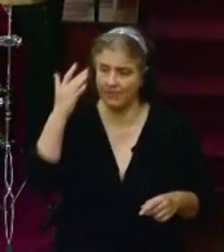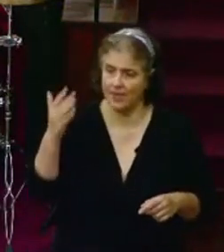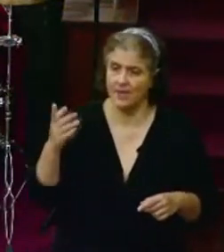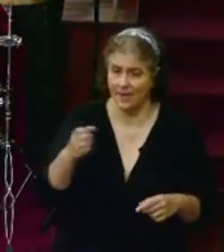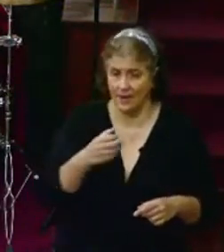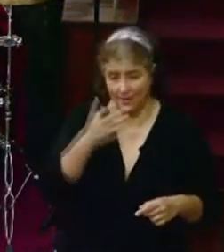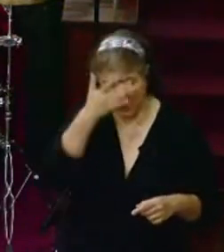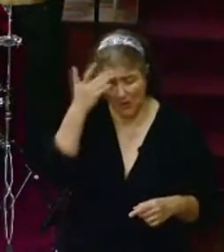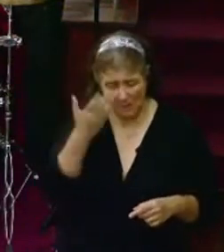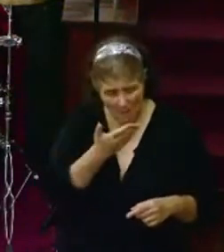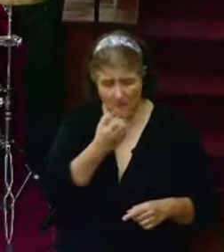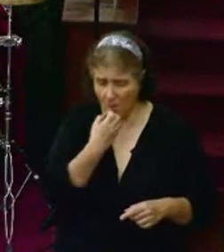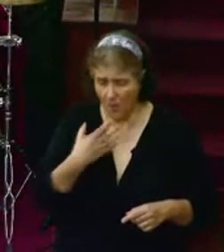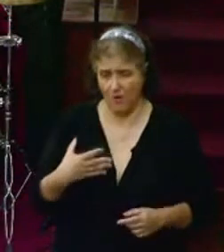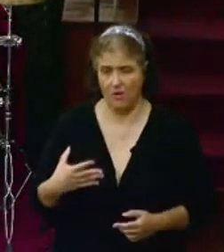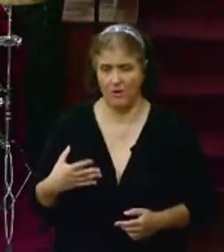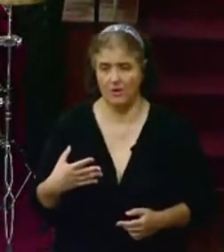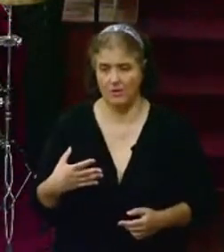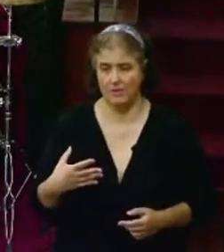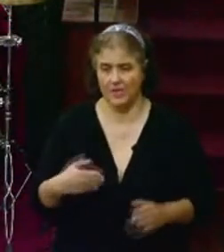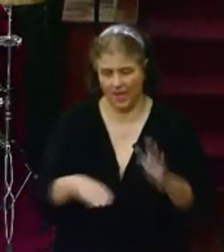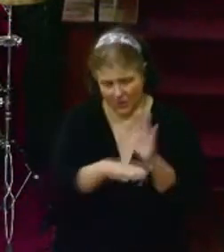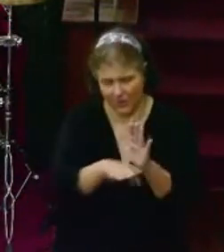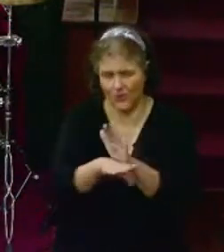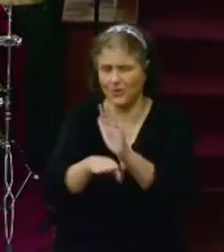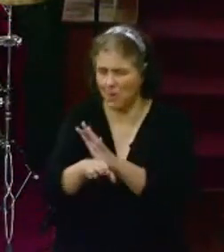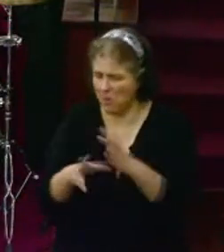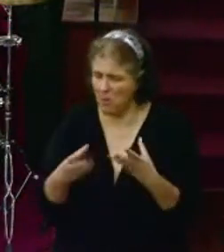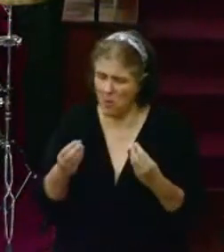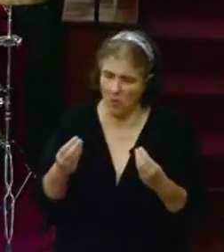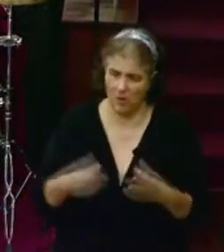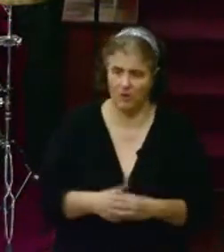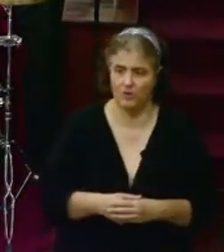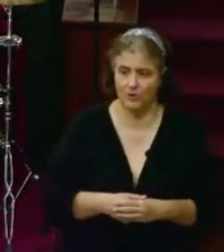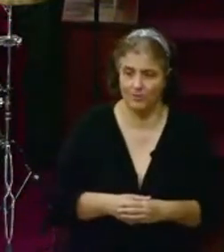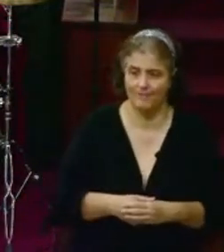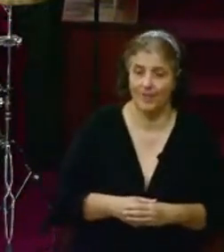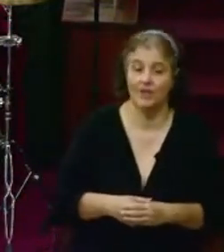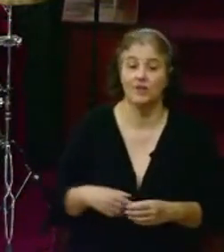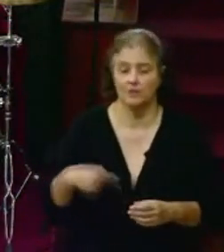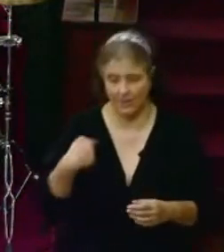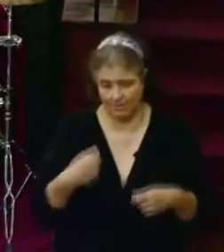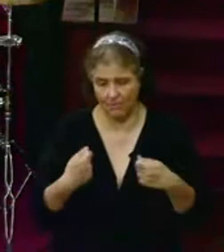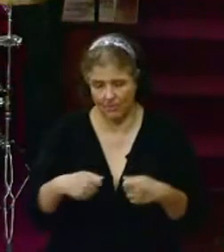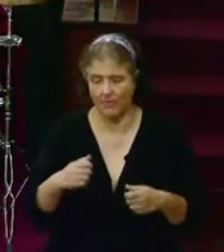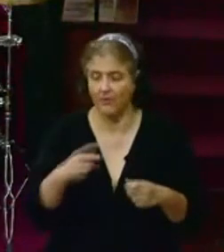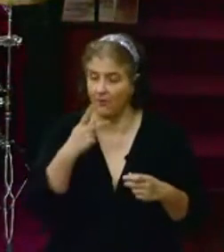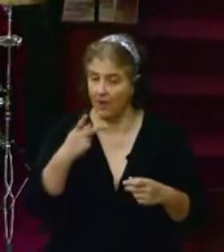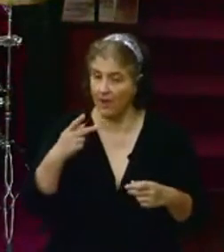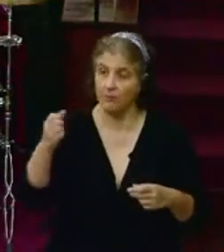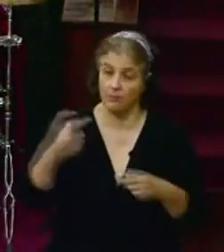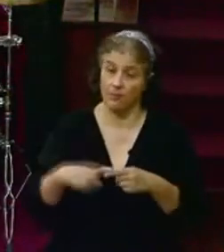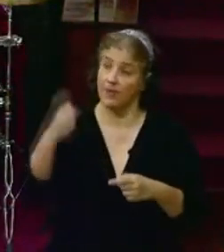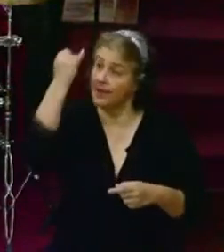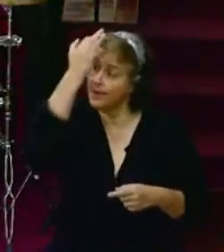trazer benefício para outros. Existem pessoas assim, nós podemos falar isso por conta da graça comum, que o Senhor